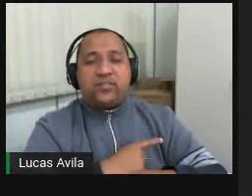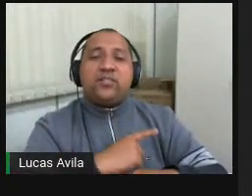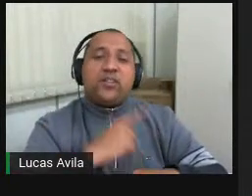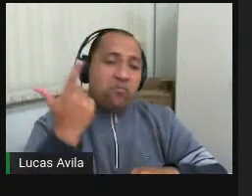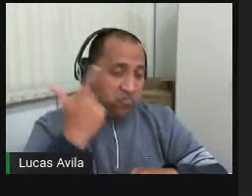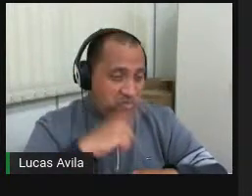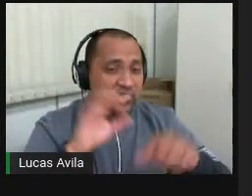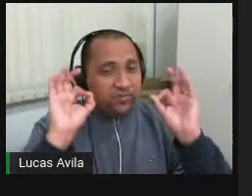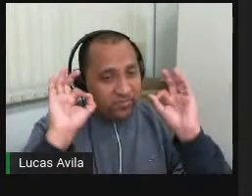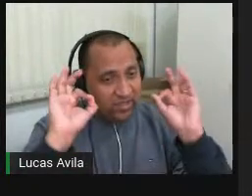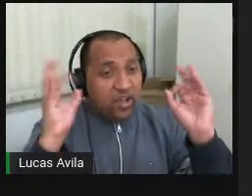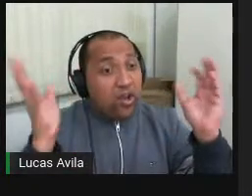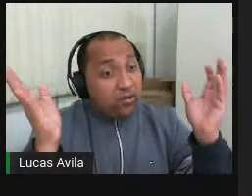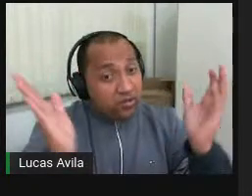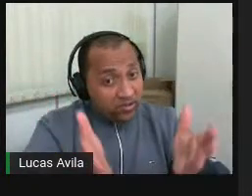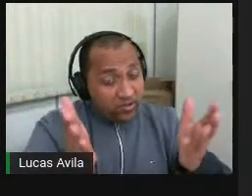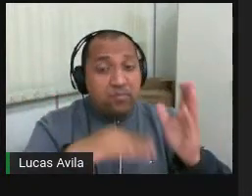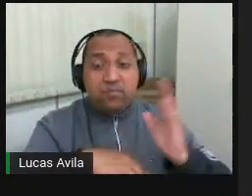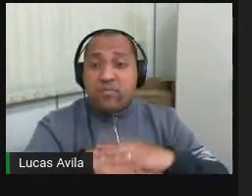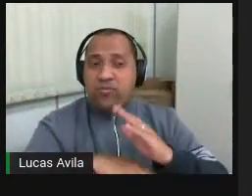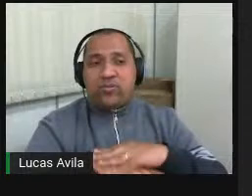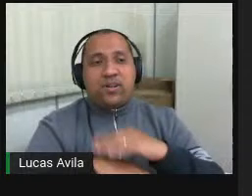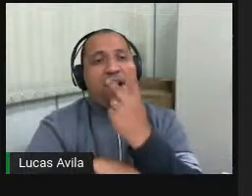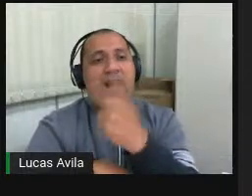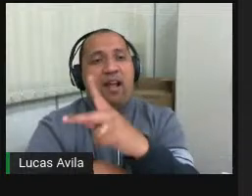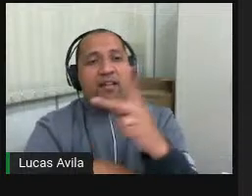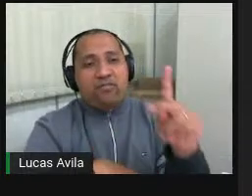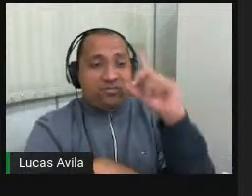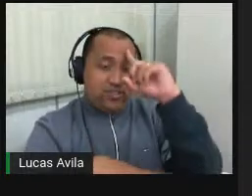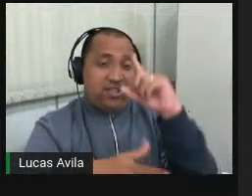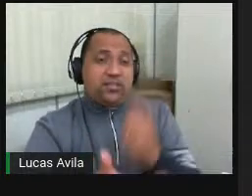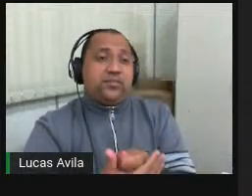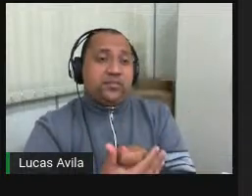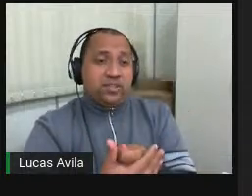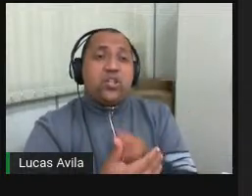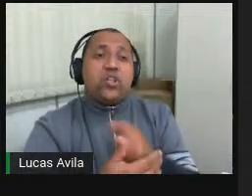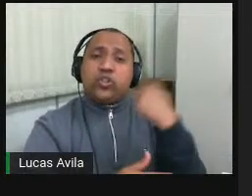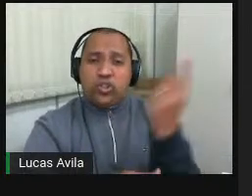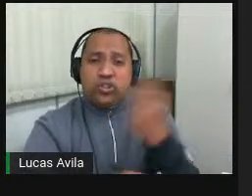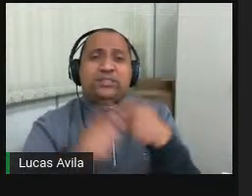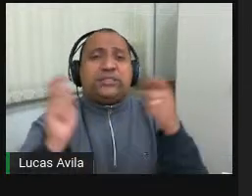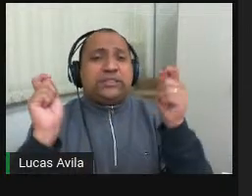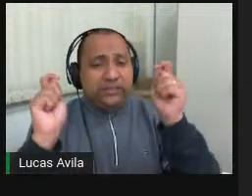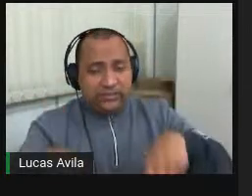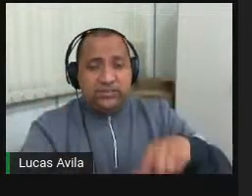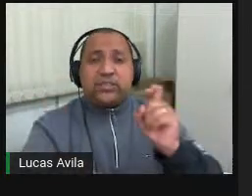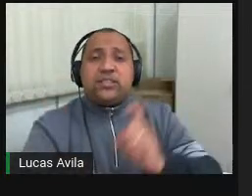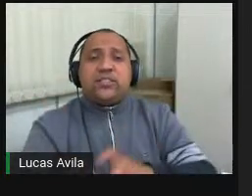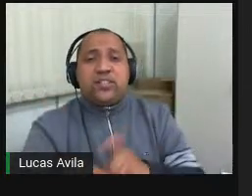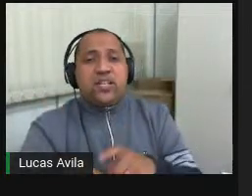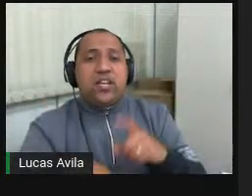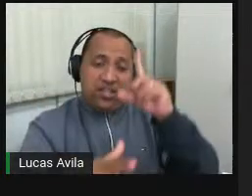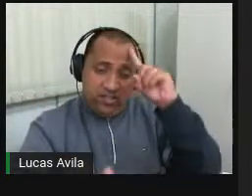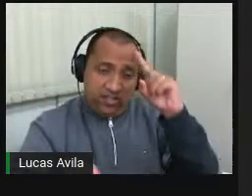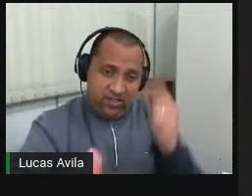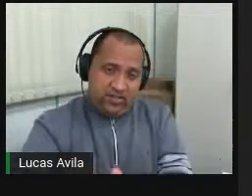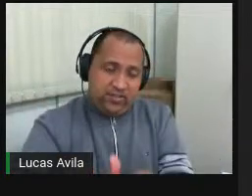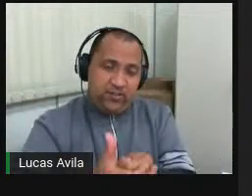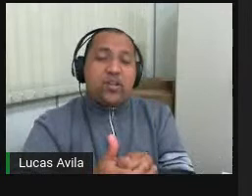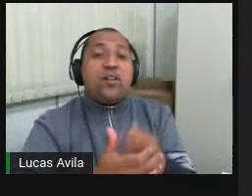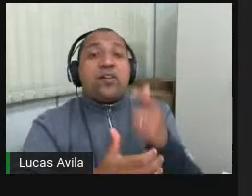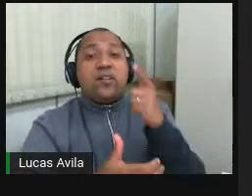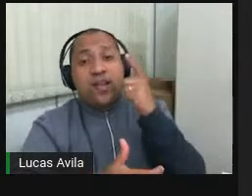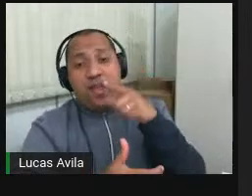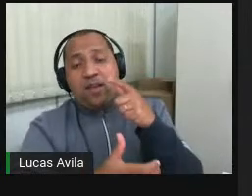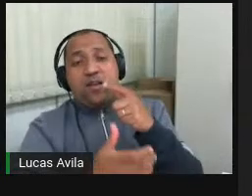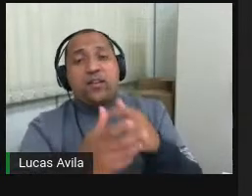oportunidade. Está na nossa mão. Está ao alcance da nossa mão, nesse momento, decidir a continuidade